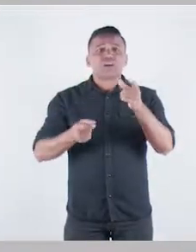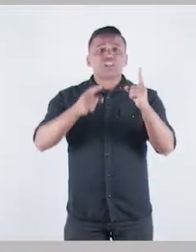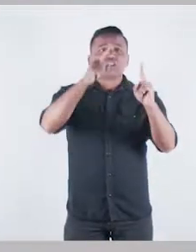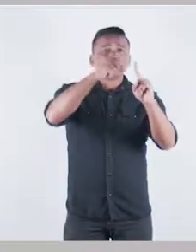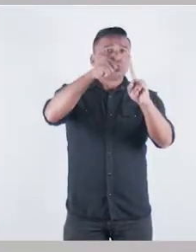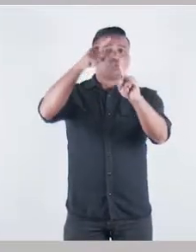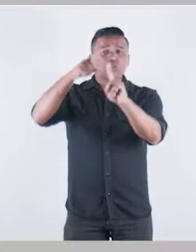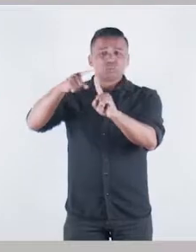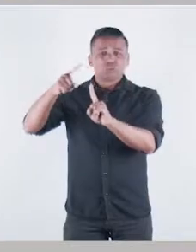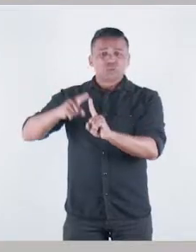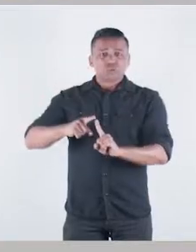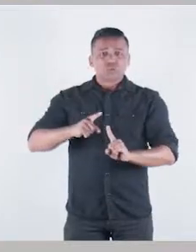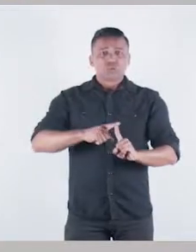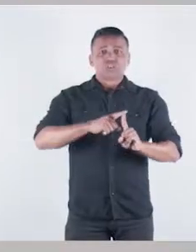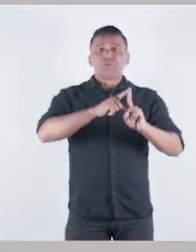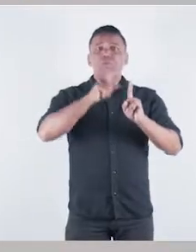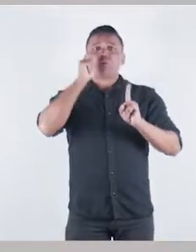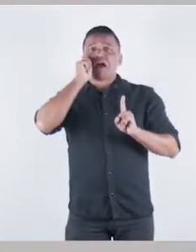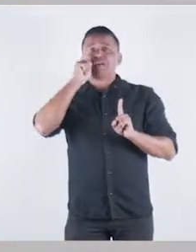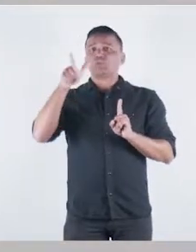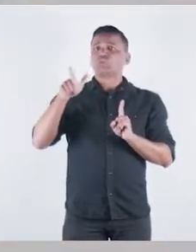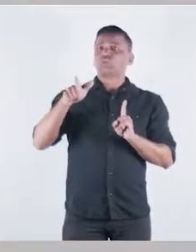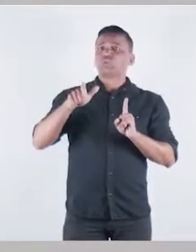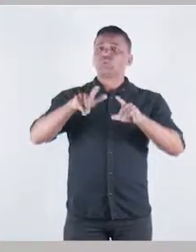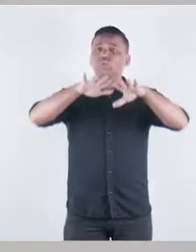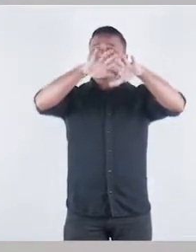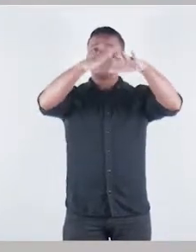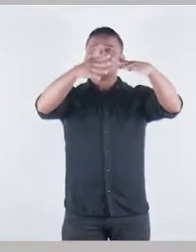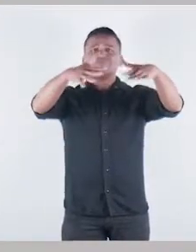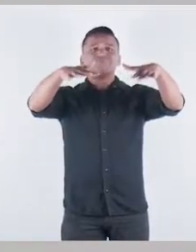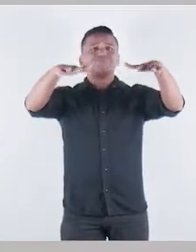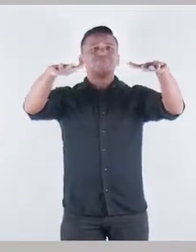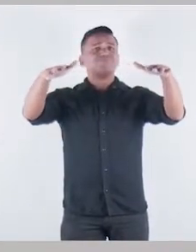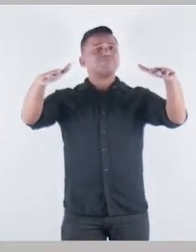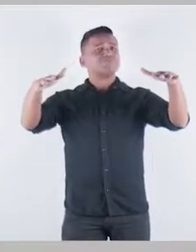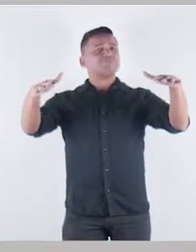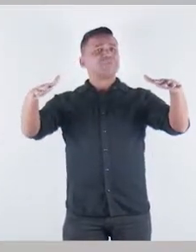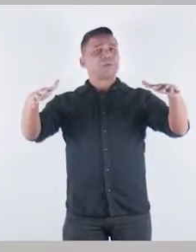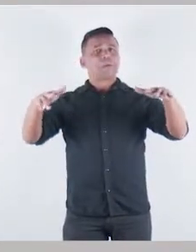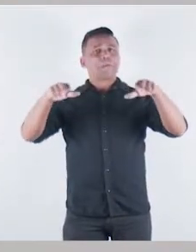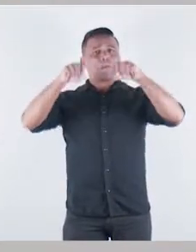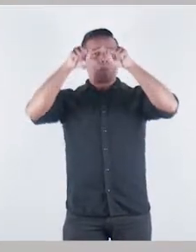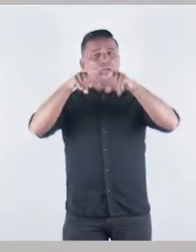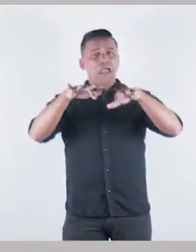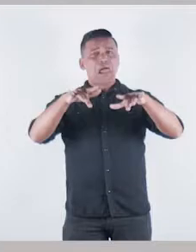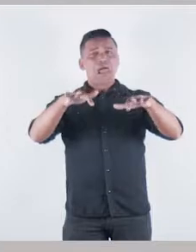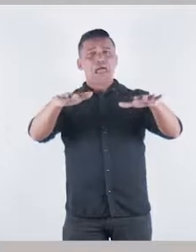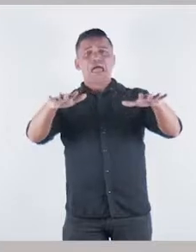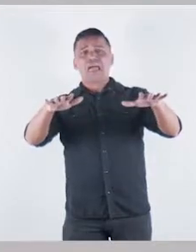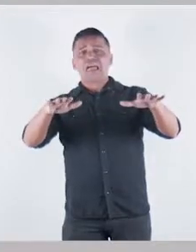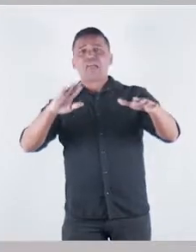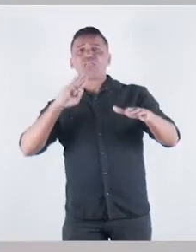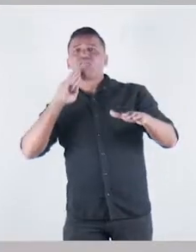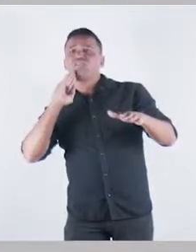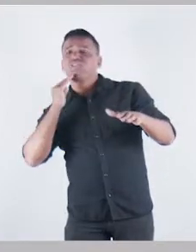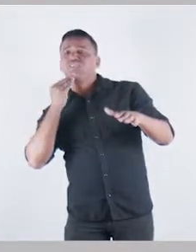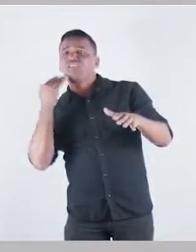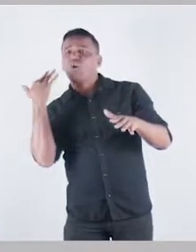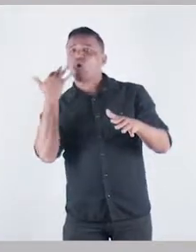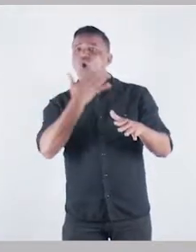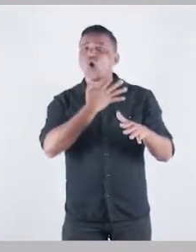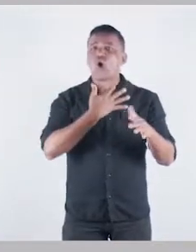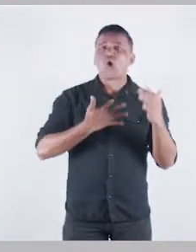espalharam por trás do horizonte como uma praga voraz devastando as outras cores. O